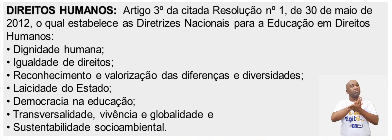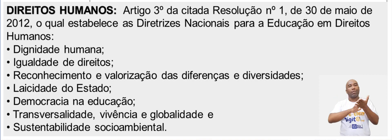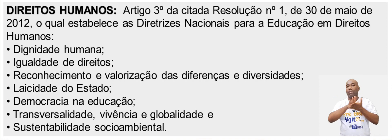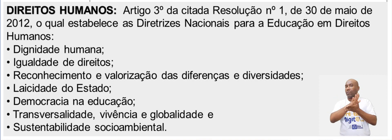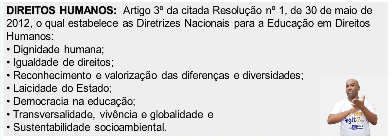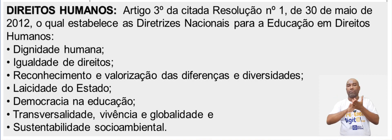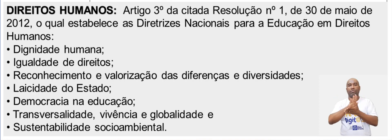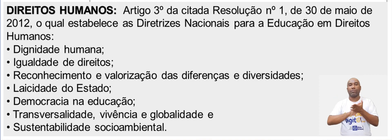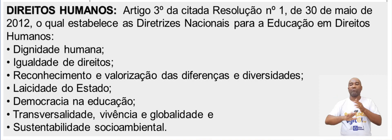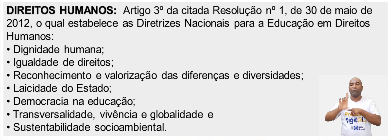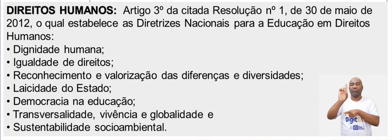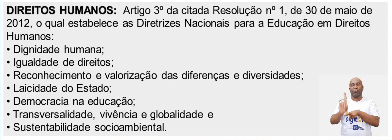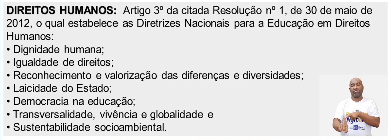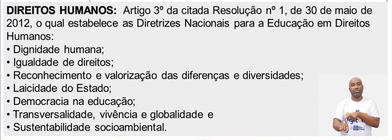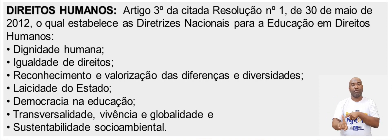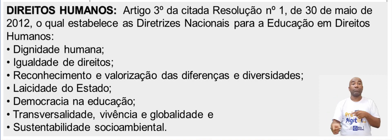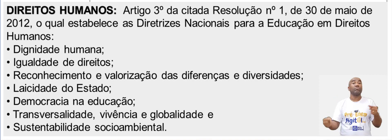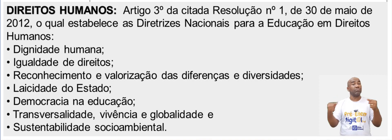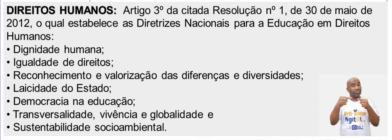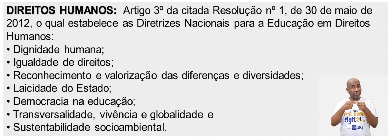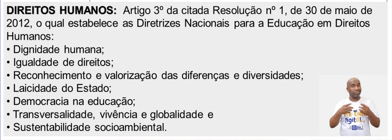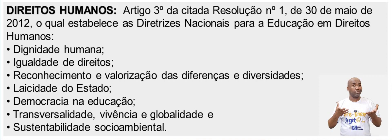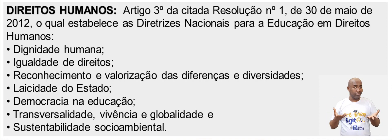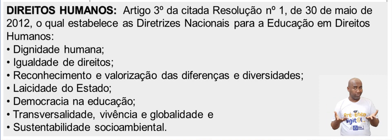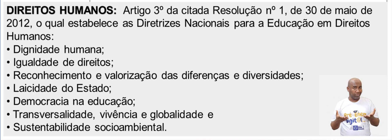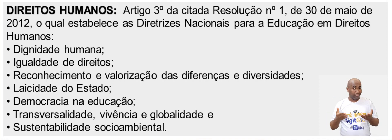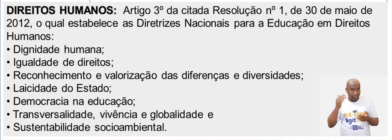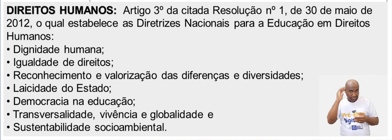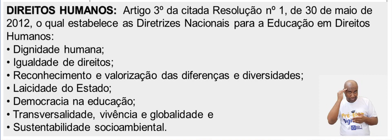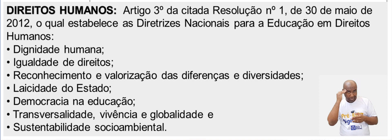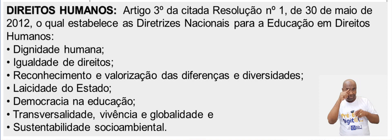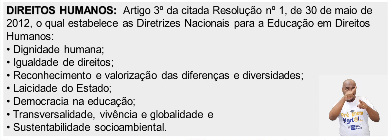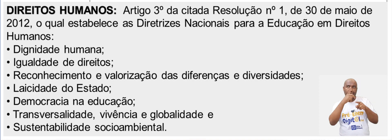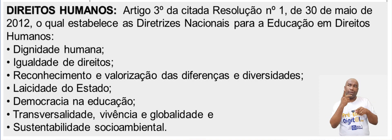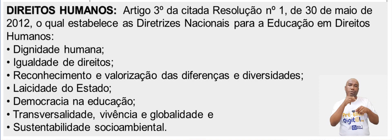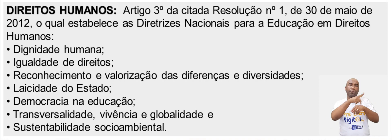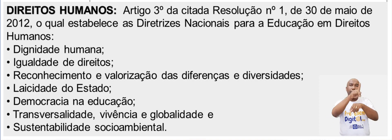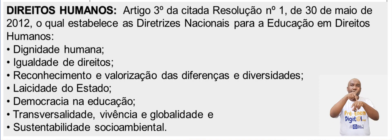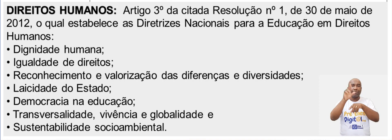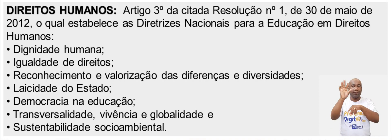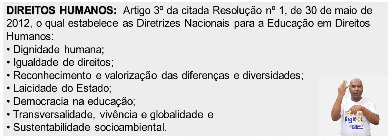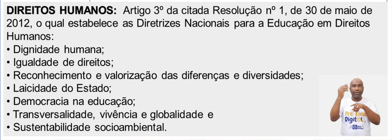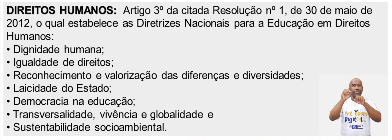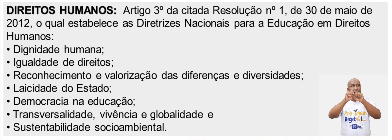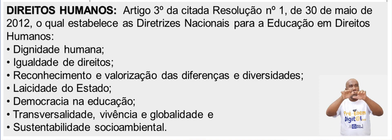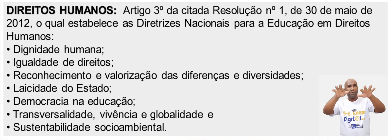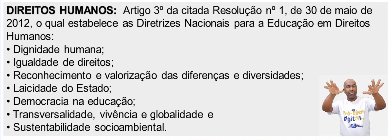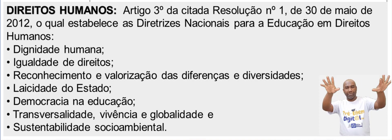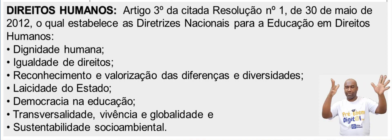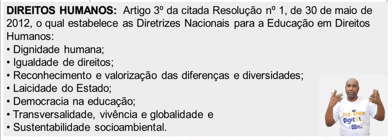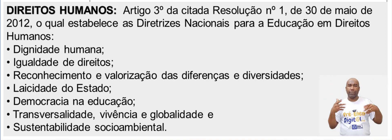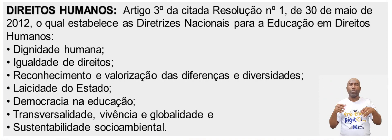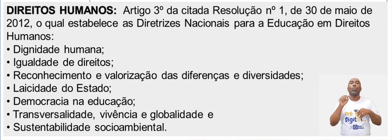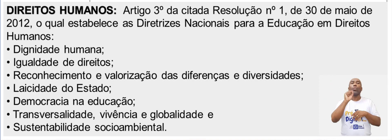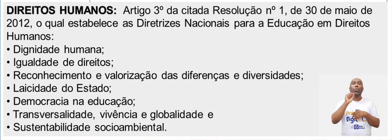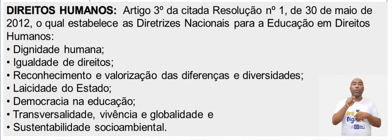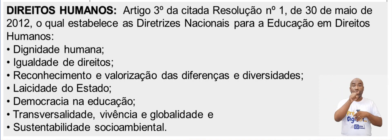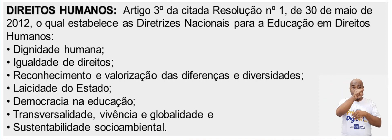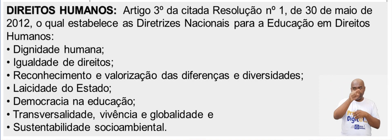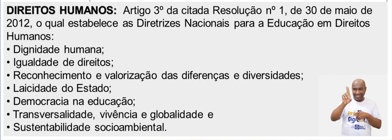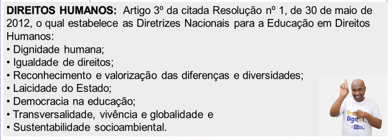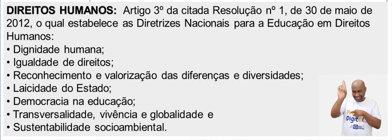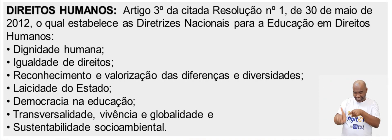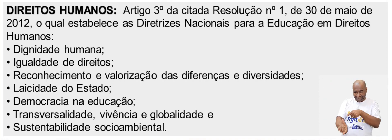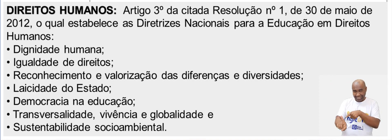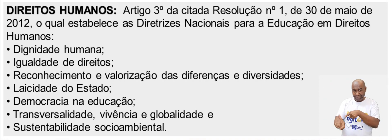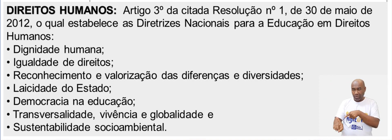se espalhando. Uma curiosidade para você. Se você aprender direitinho, estudar sobre direitos humanos, ele é um